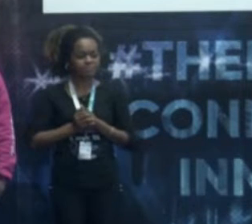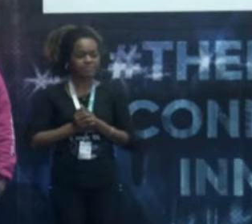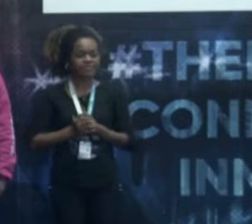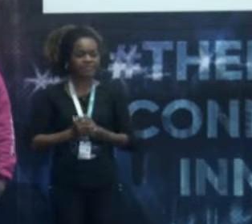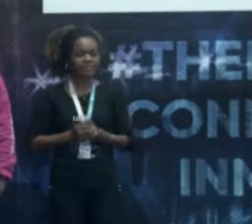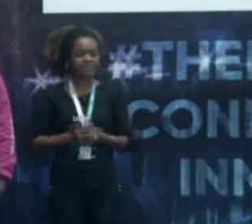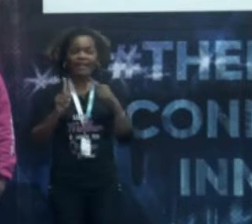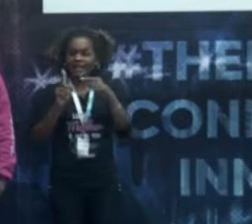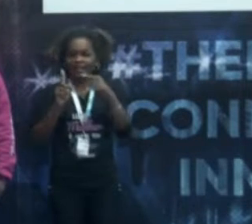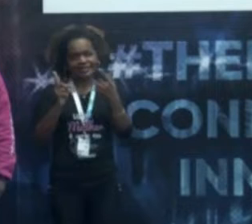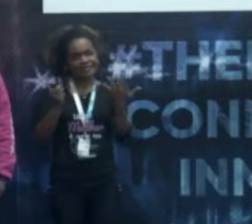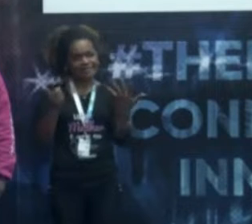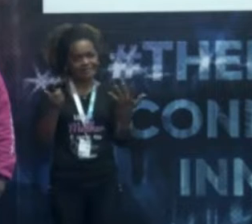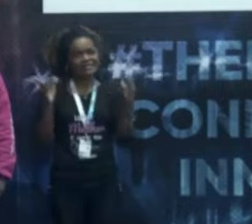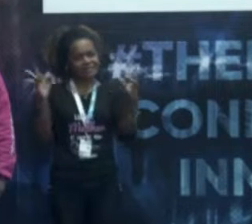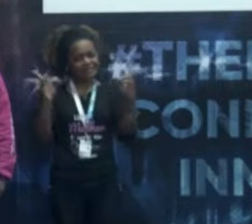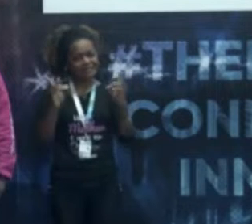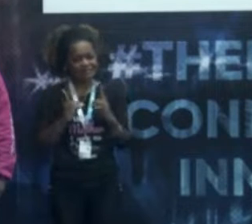como não fazer